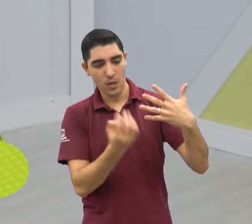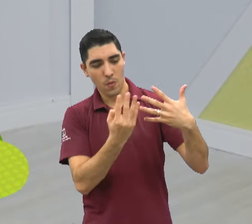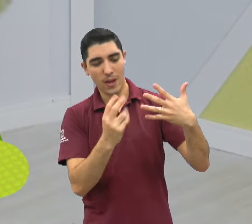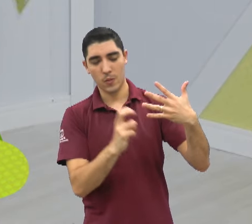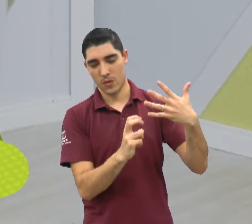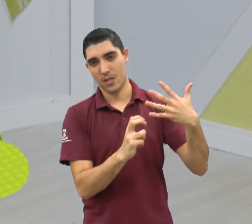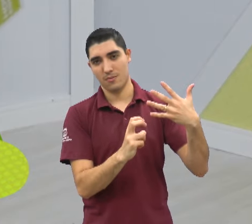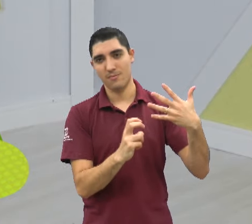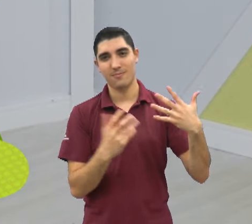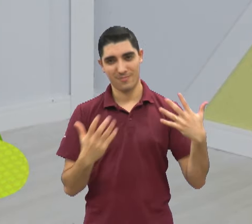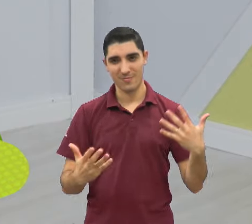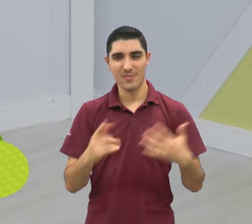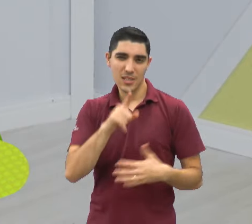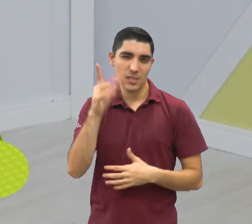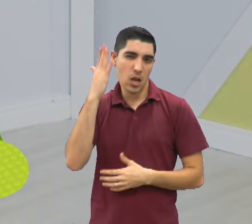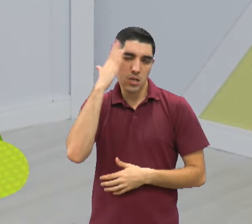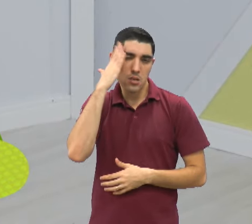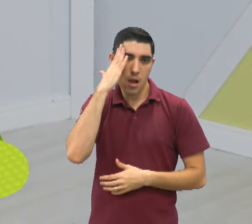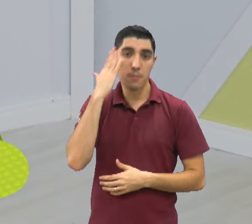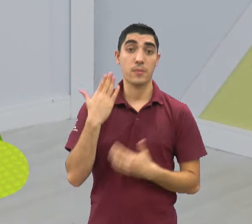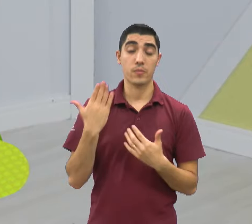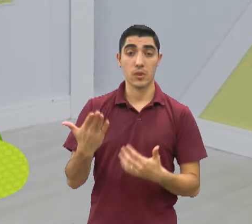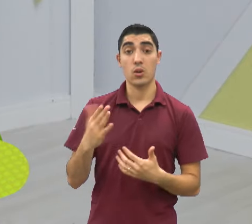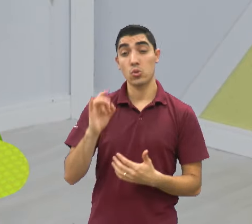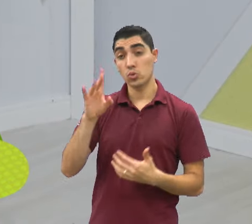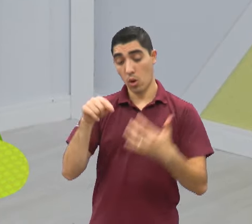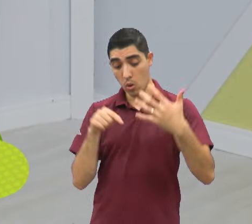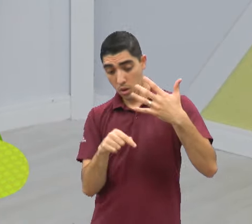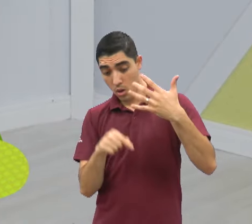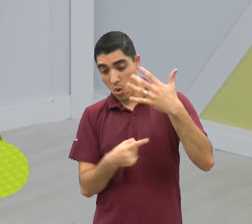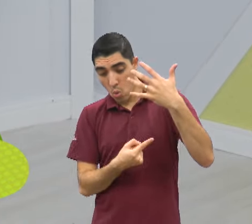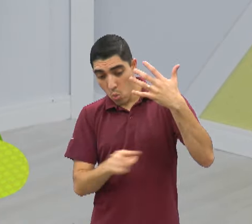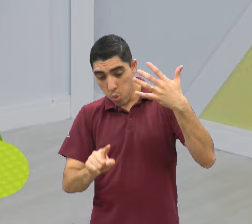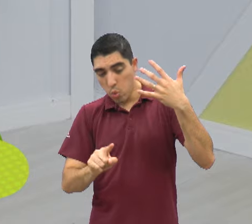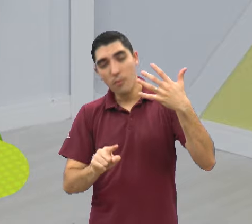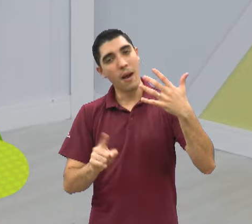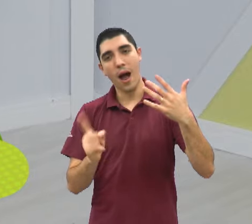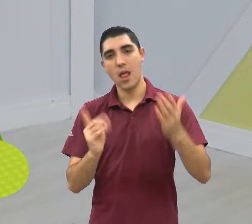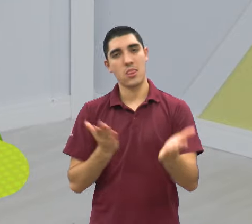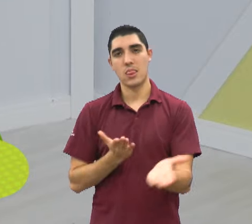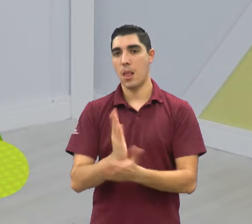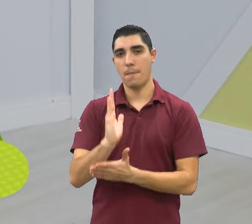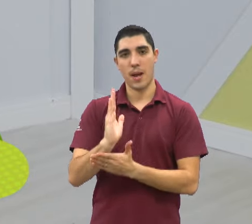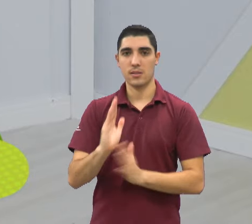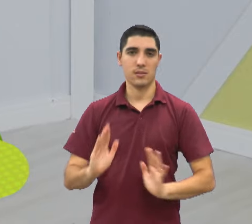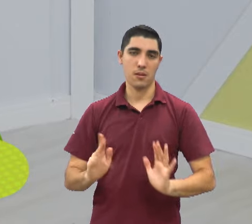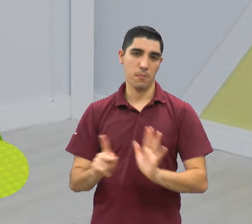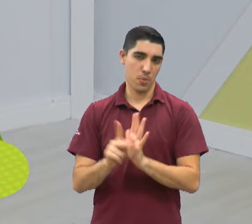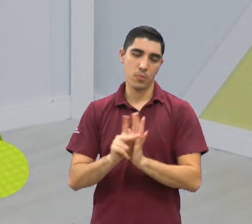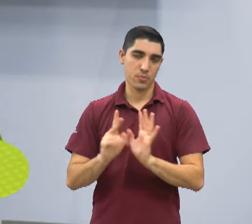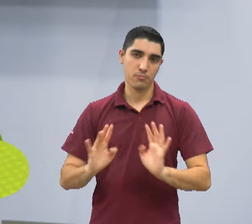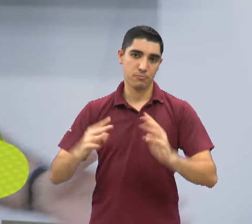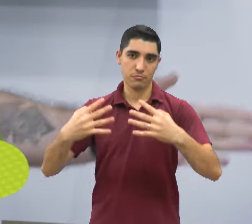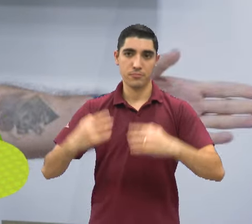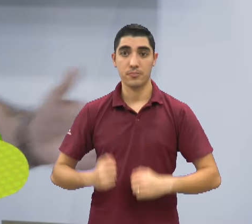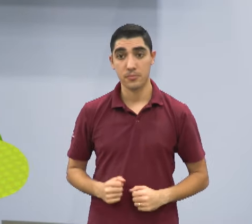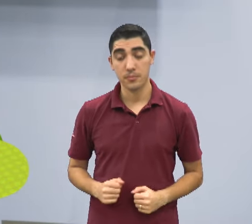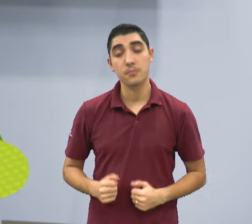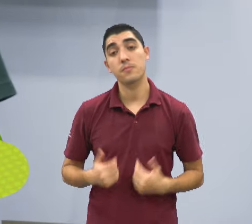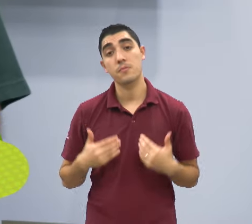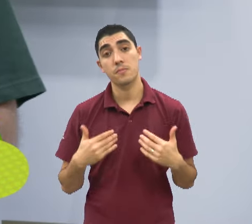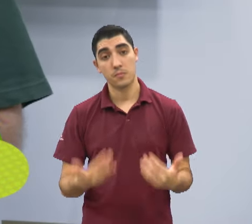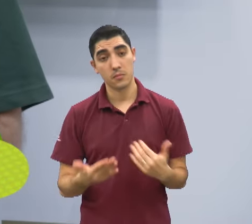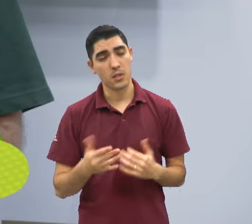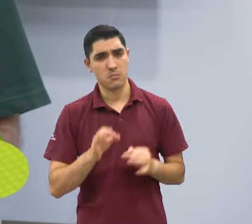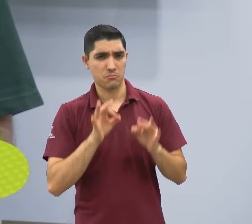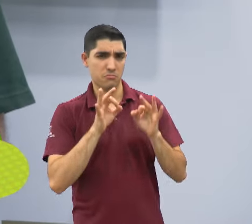aquele confronto olímpico. Somente a última equipe que vai sobrar não avança para os playoffs de semifinais. Brunão. Que tem tudo para ser mesmo o